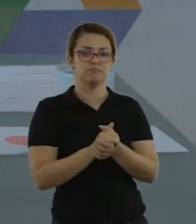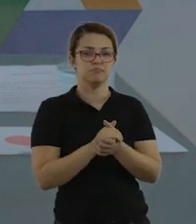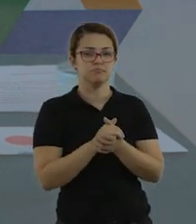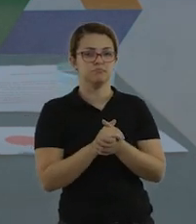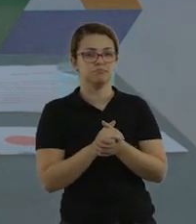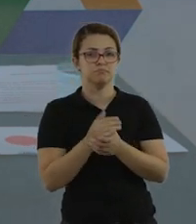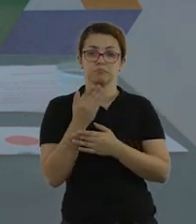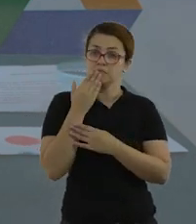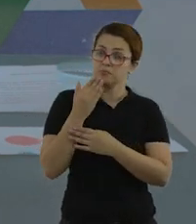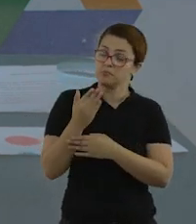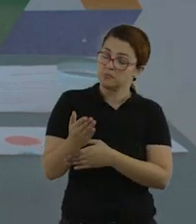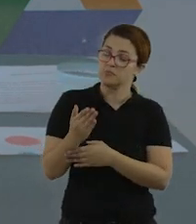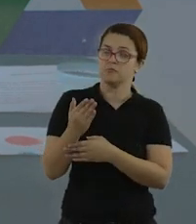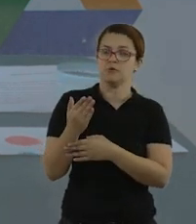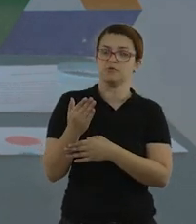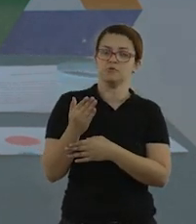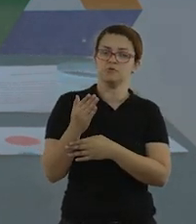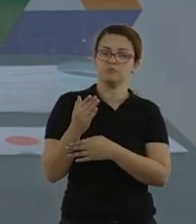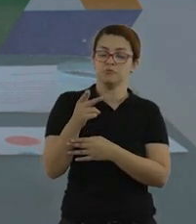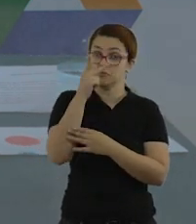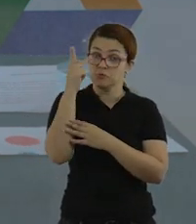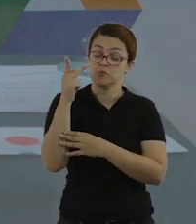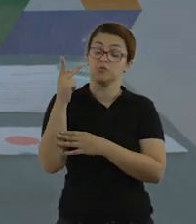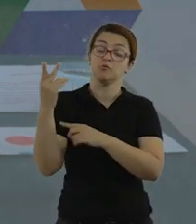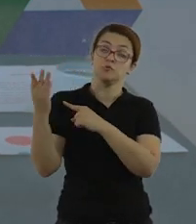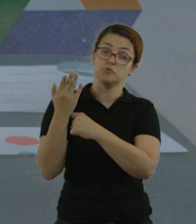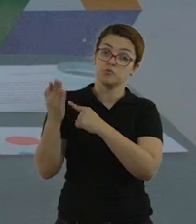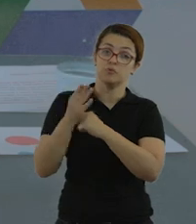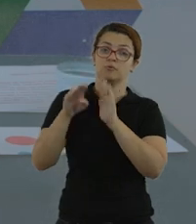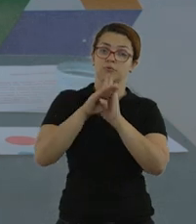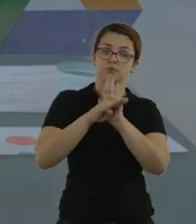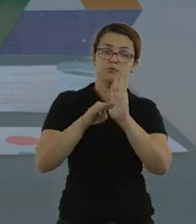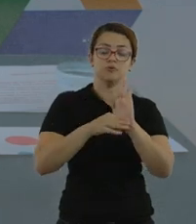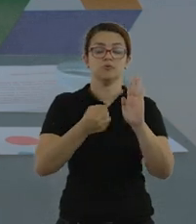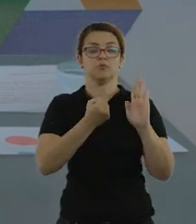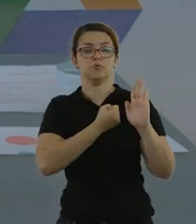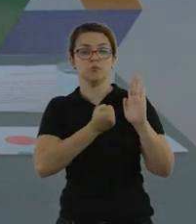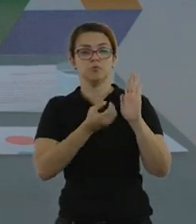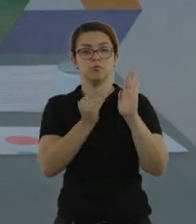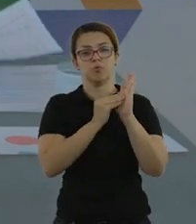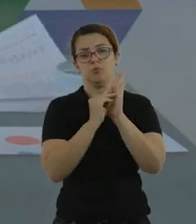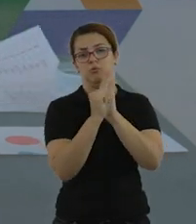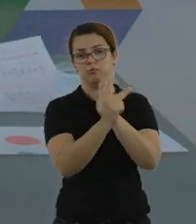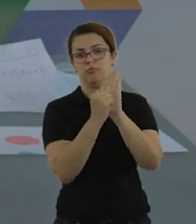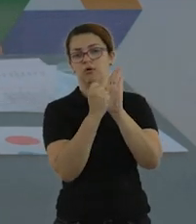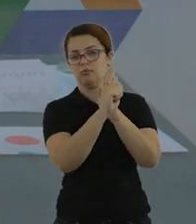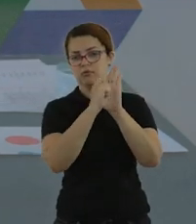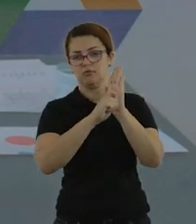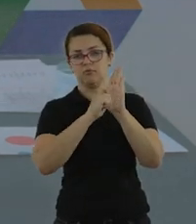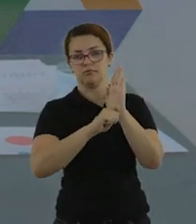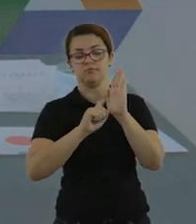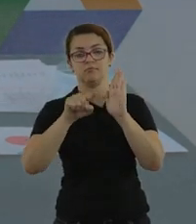conversa aí com um adulto, né? Pede para ele te ajudar, para você poder fazer a sua listinha com os números, tá bom?